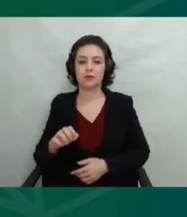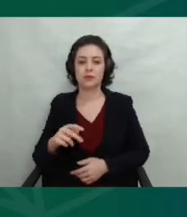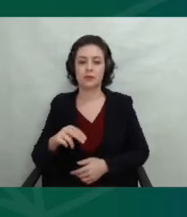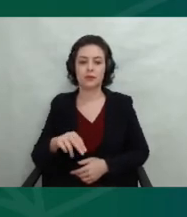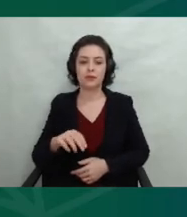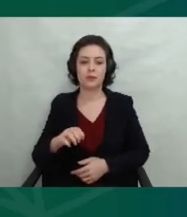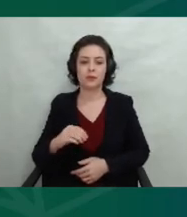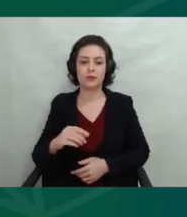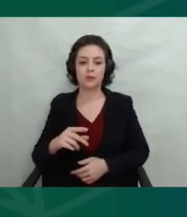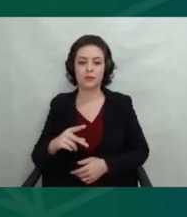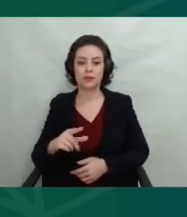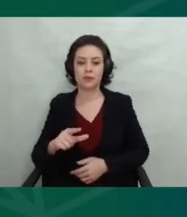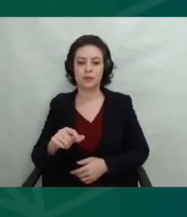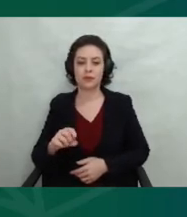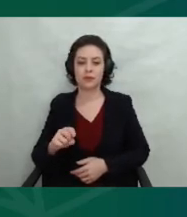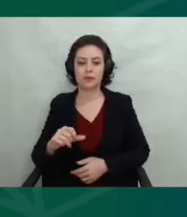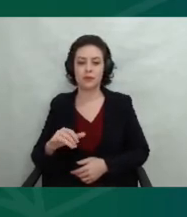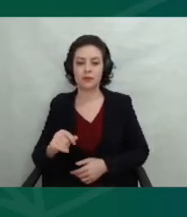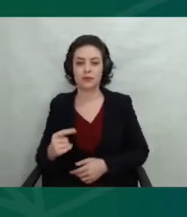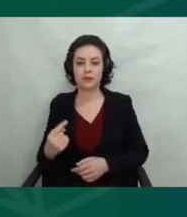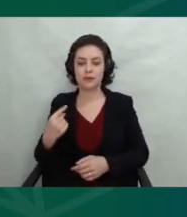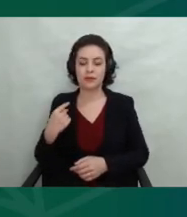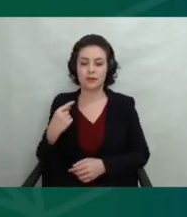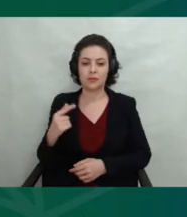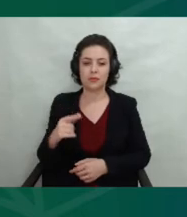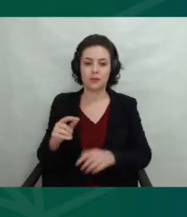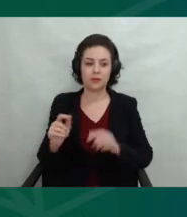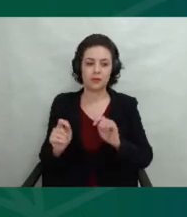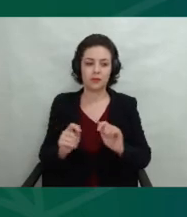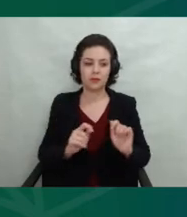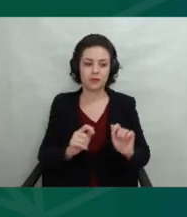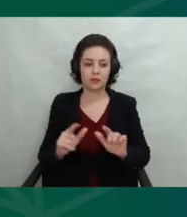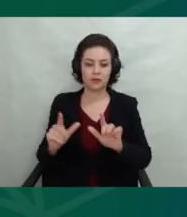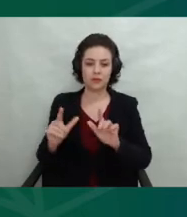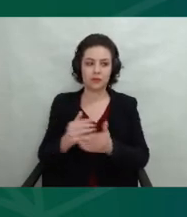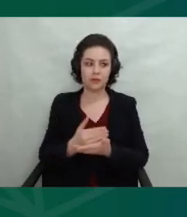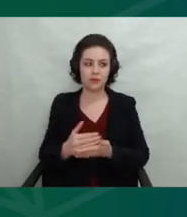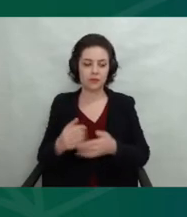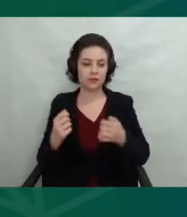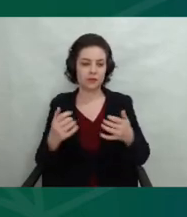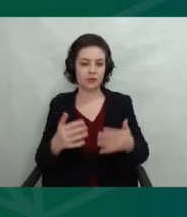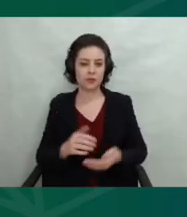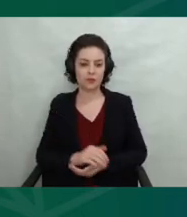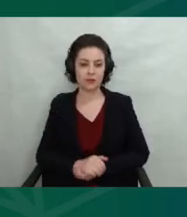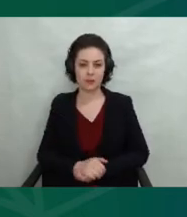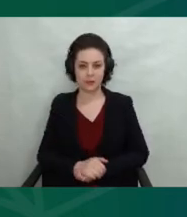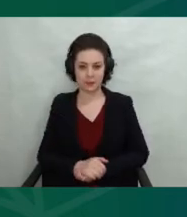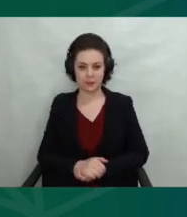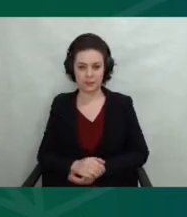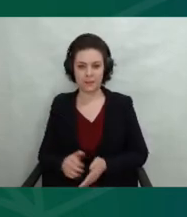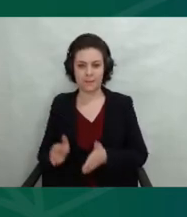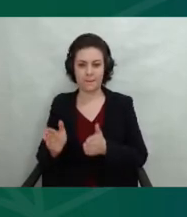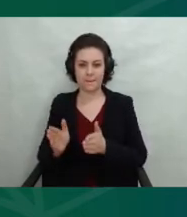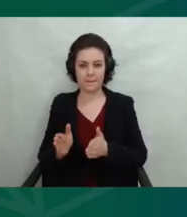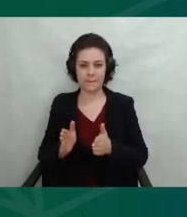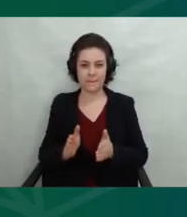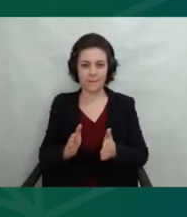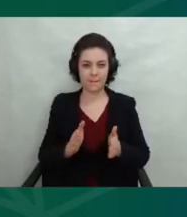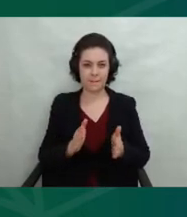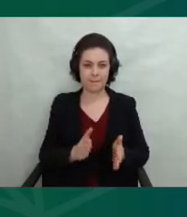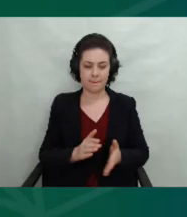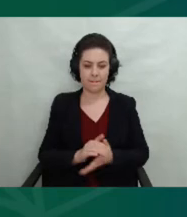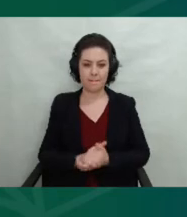começado uma explicação no slide anterior, o processo de carcinogênese, eu acho que o professor Daniel talvez